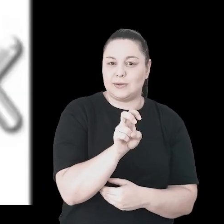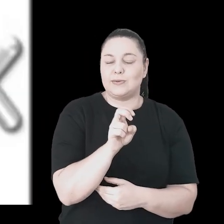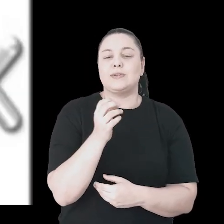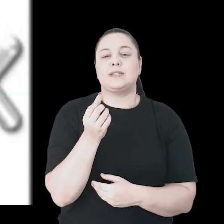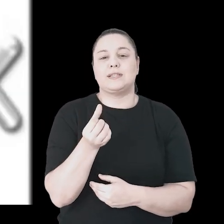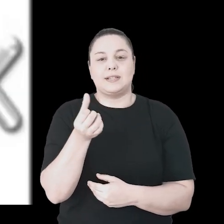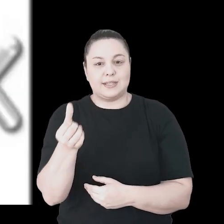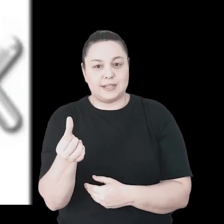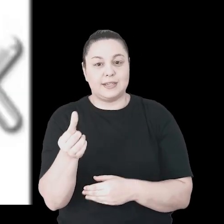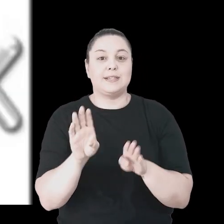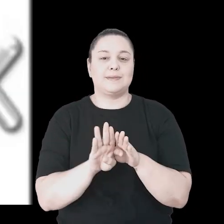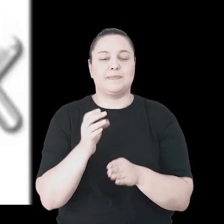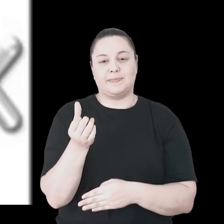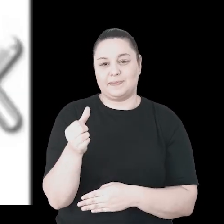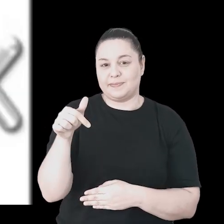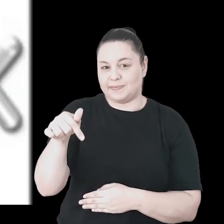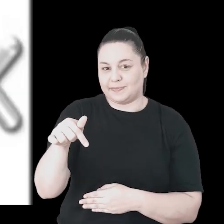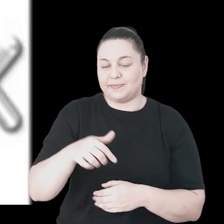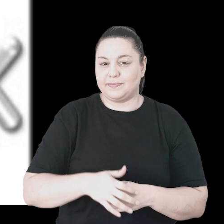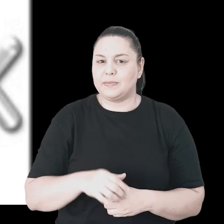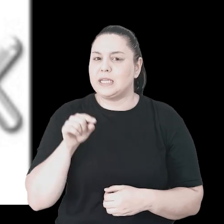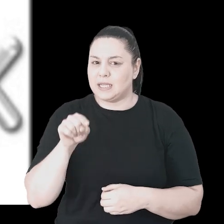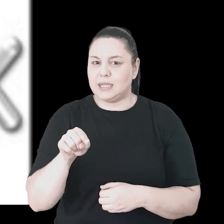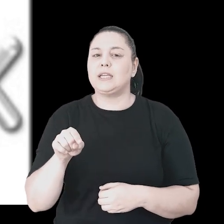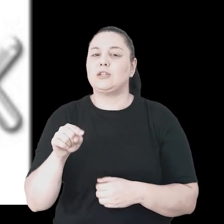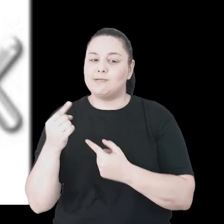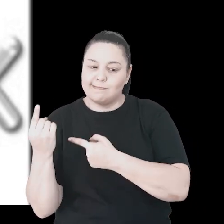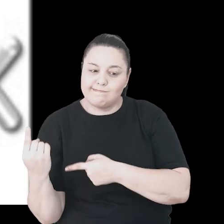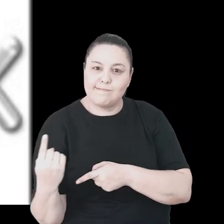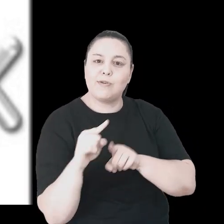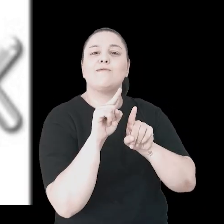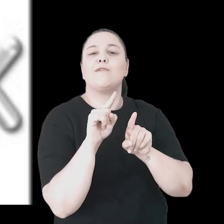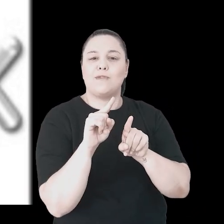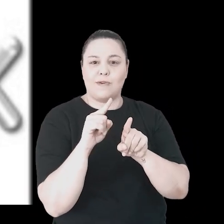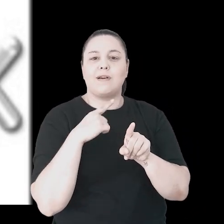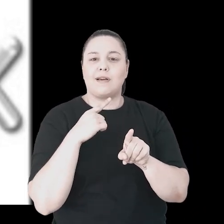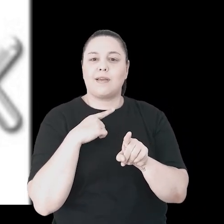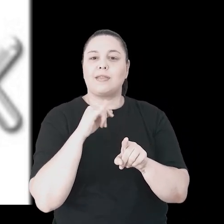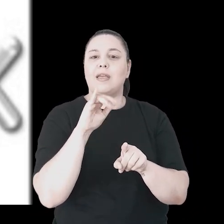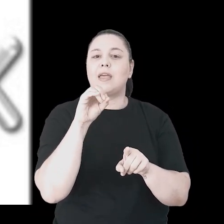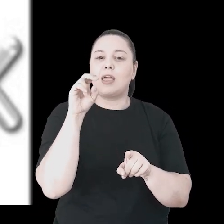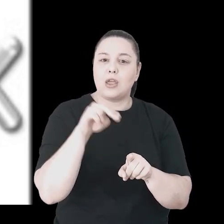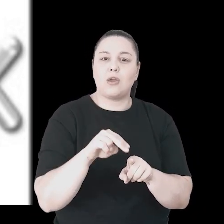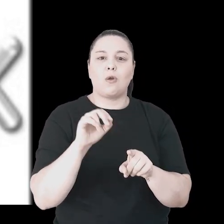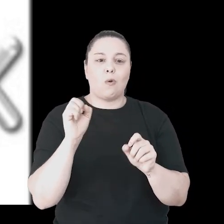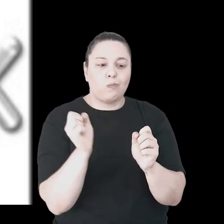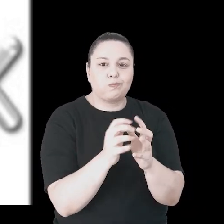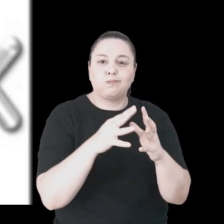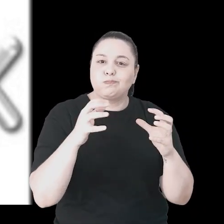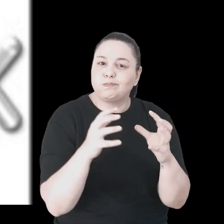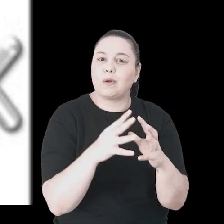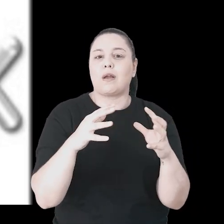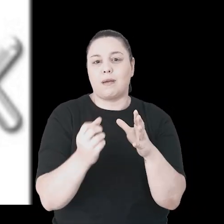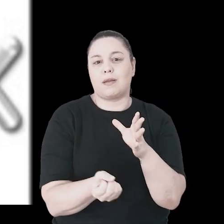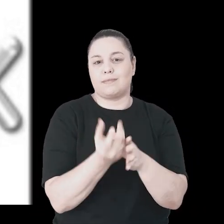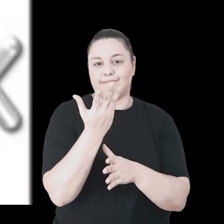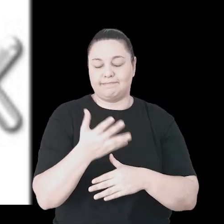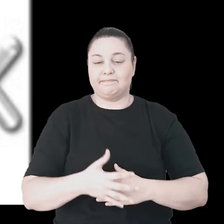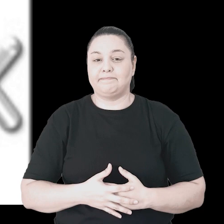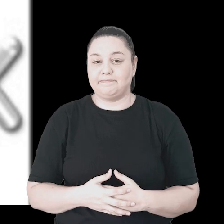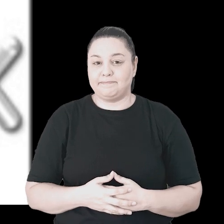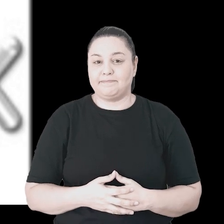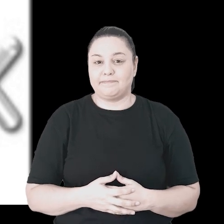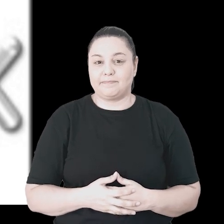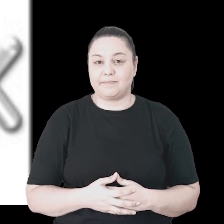serina 65, tirosina 66 e glicina 67, o que induz a ionização do HBI à forma